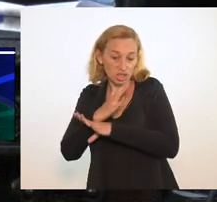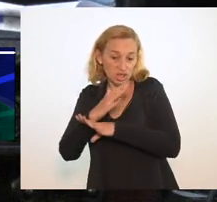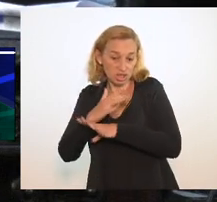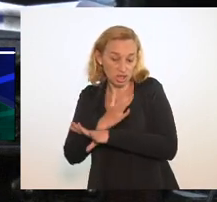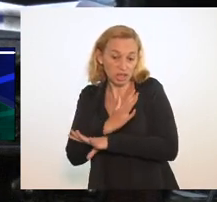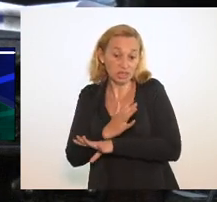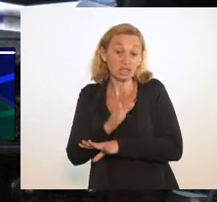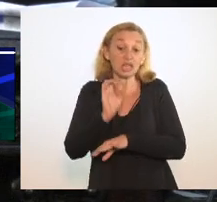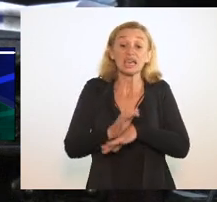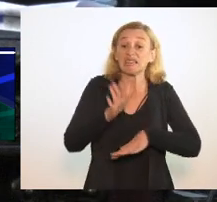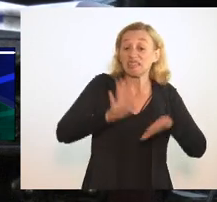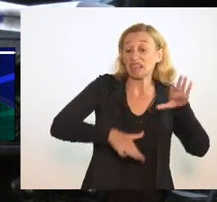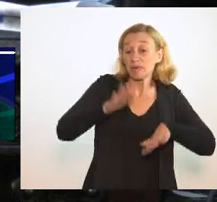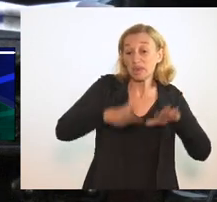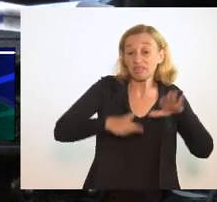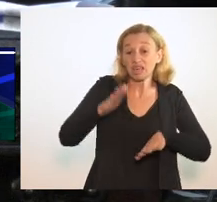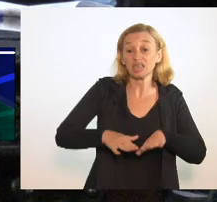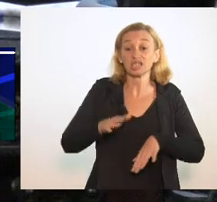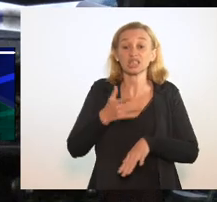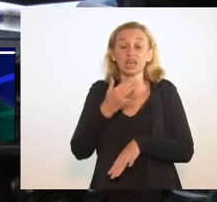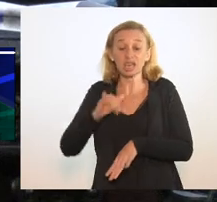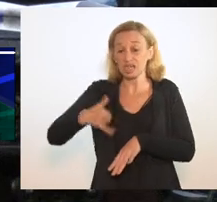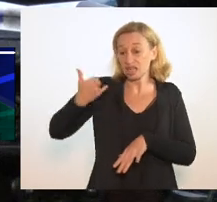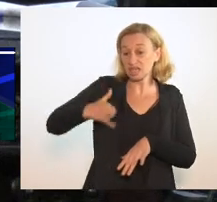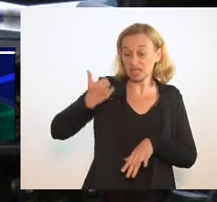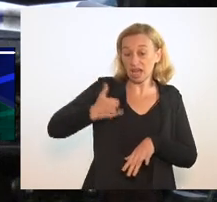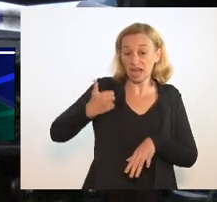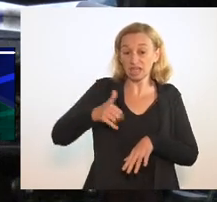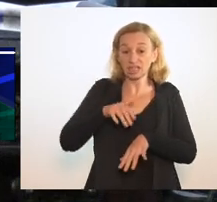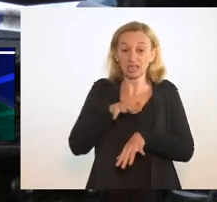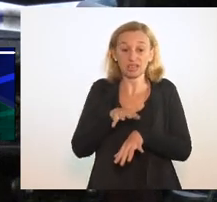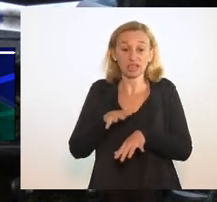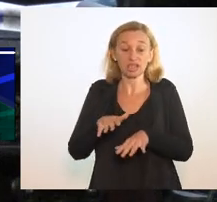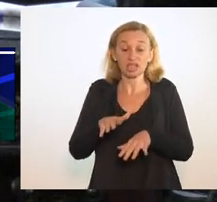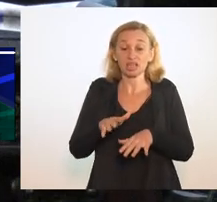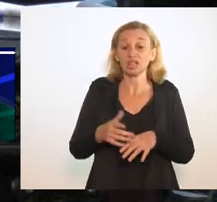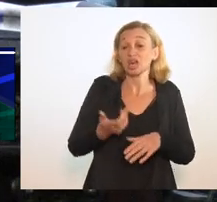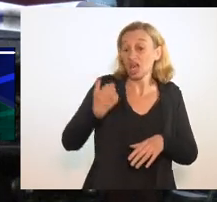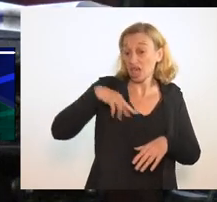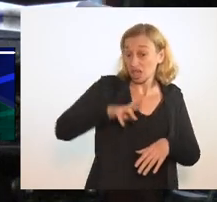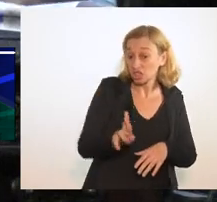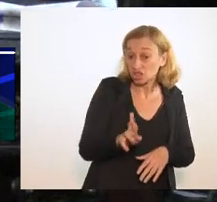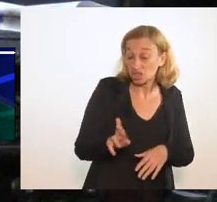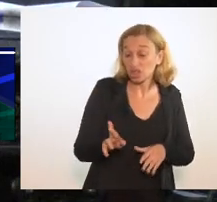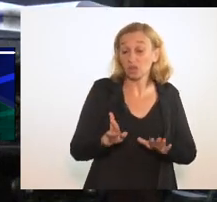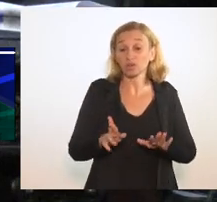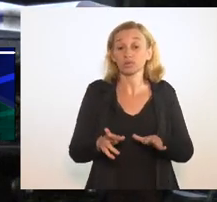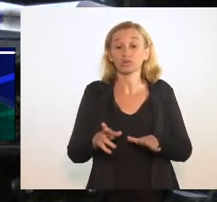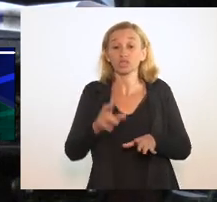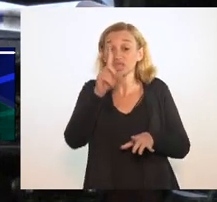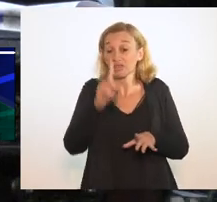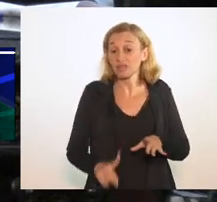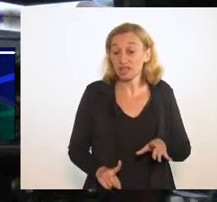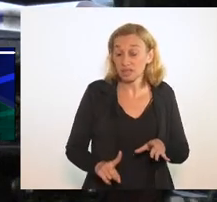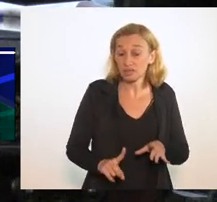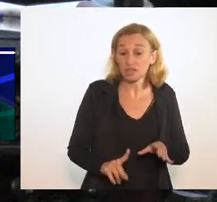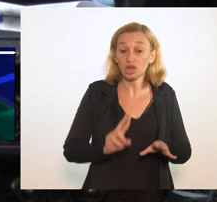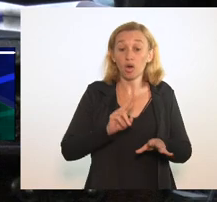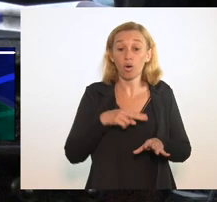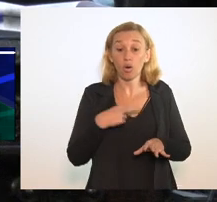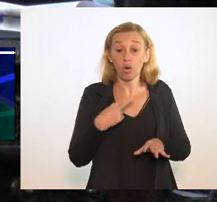classe, raça, orientação sexual, religiosa, deficiência física ou